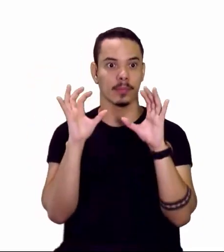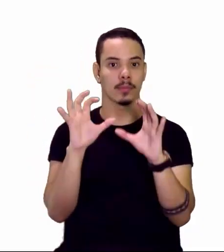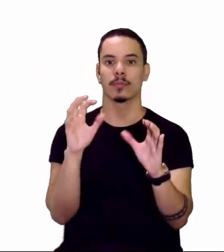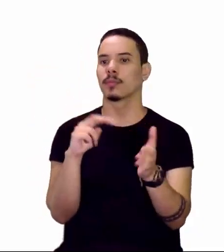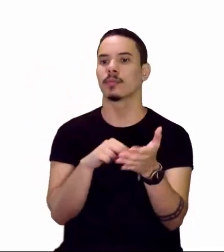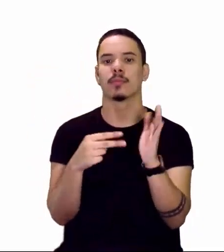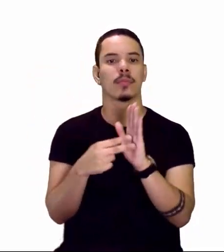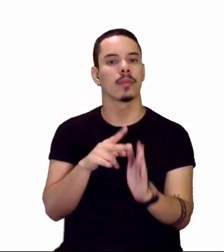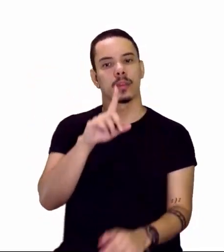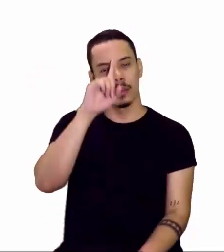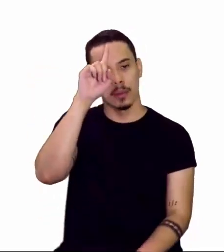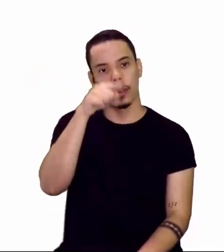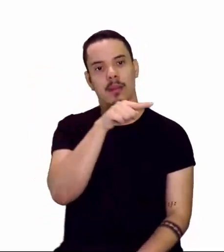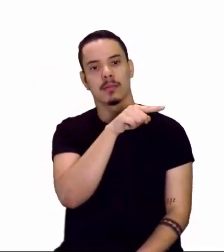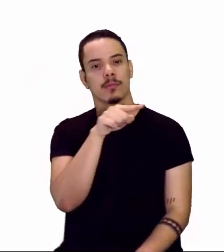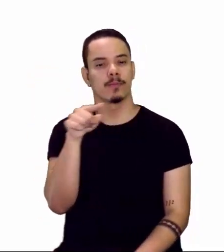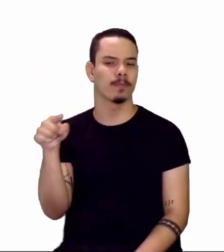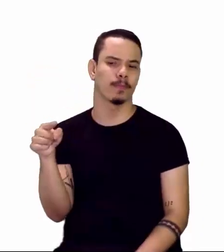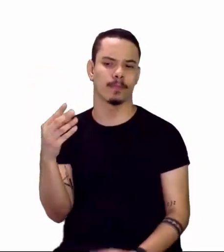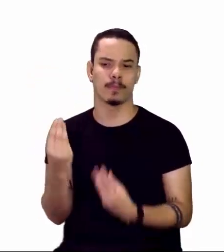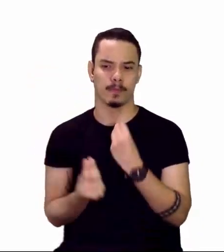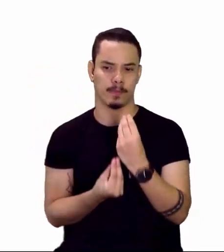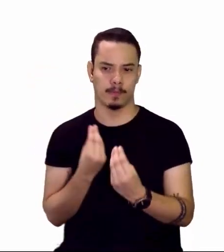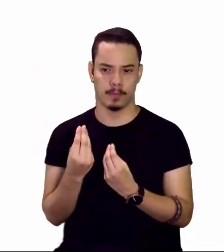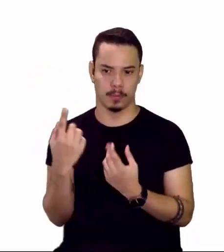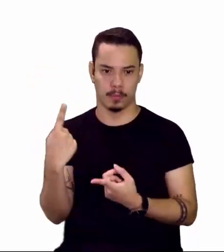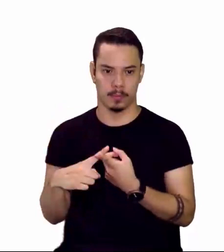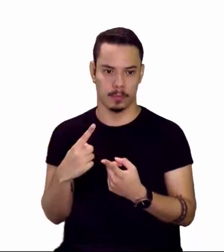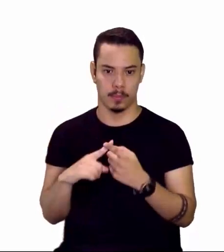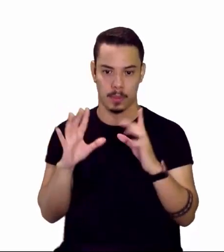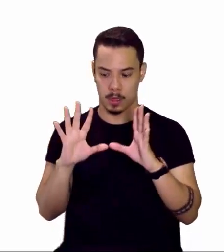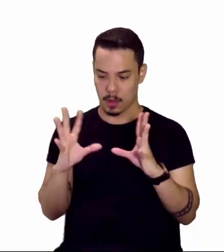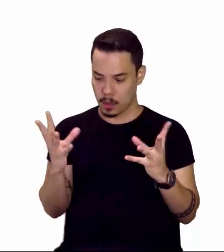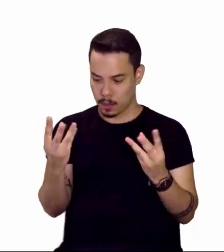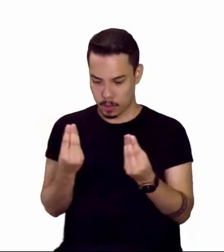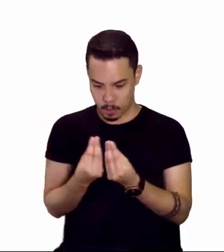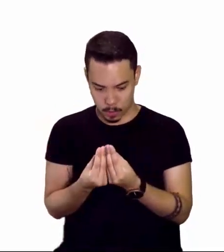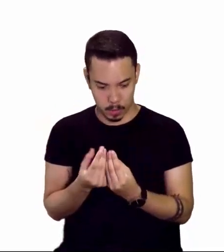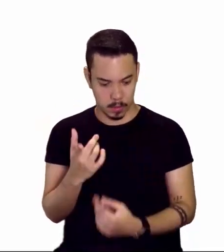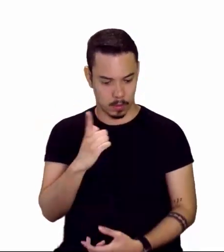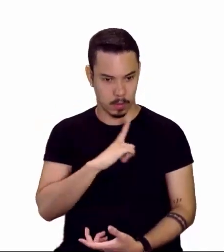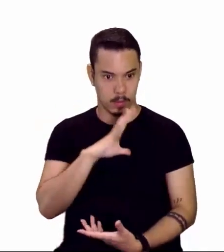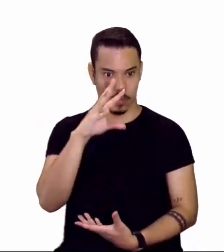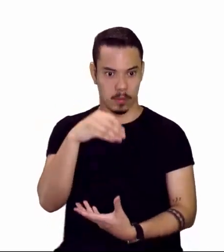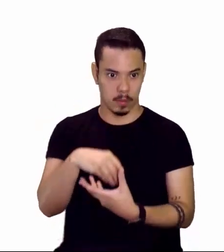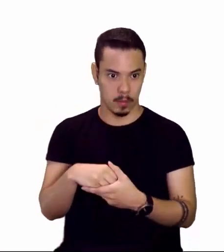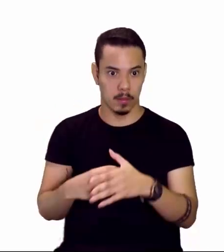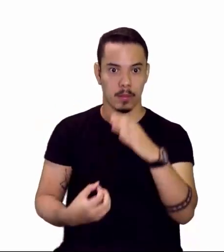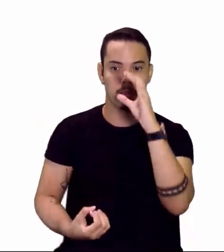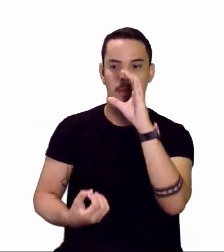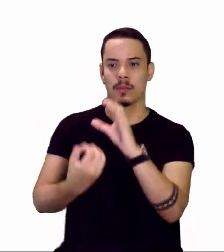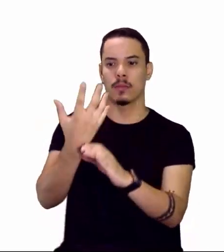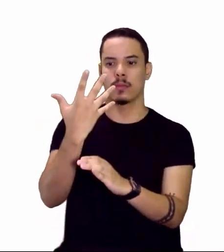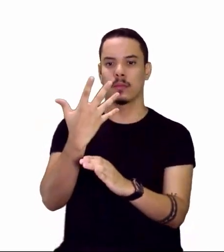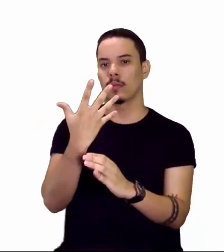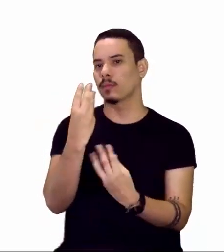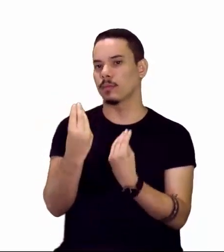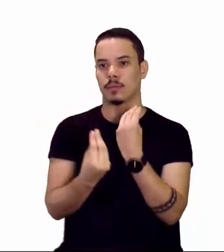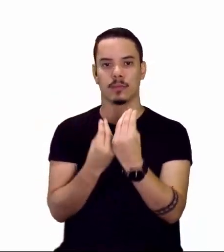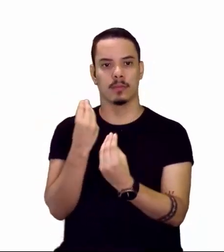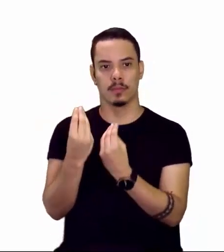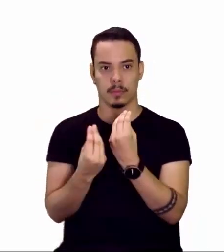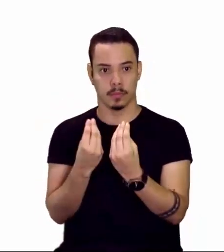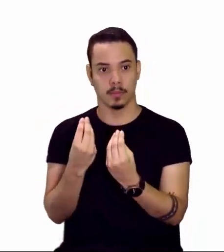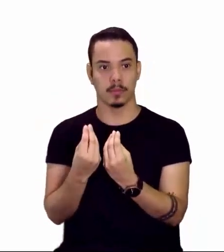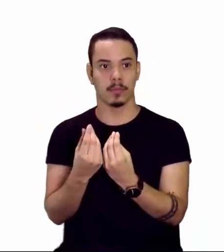uma ideia a você de que as moléculas, elas estão formadas por átomos ligados